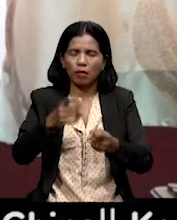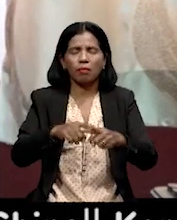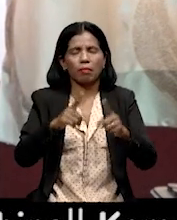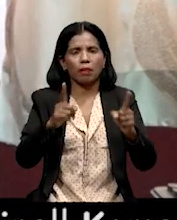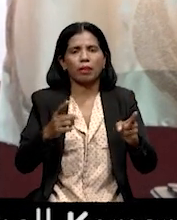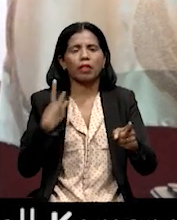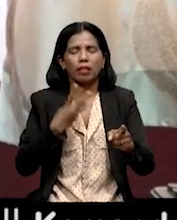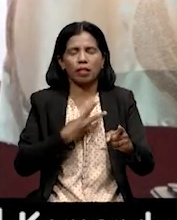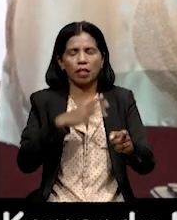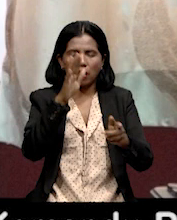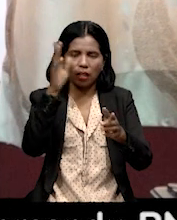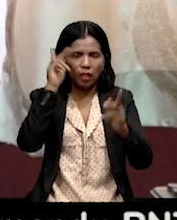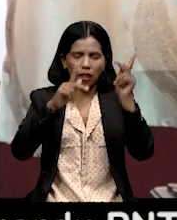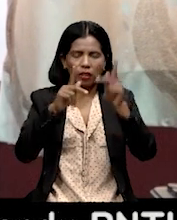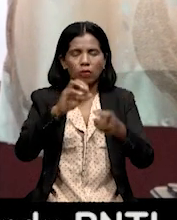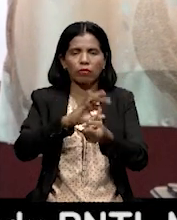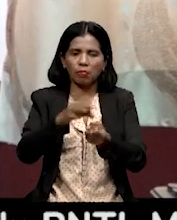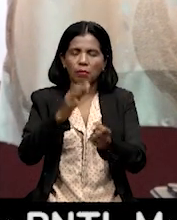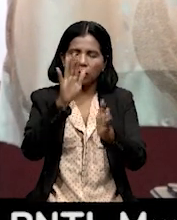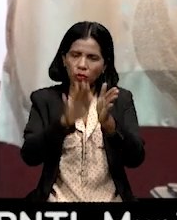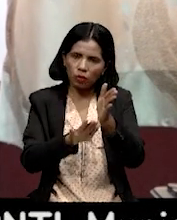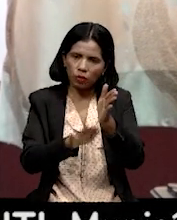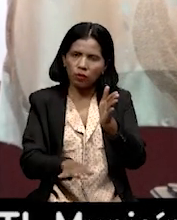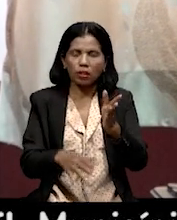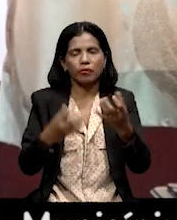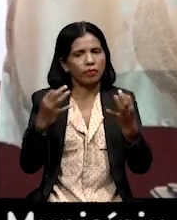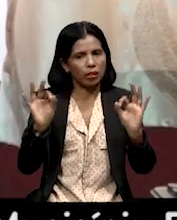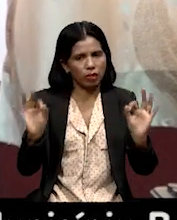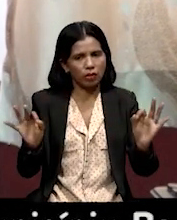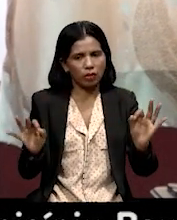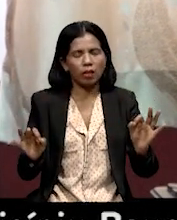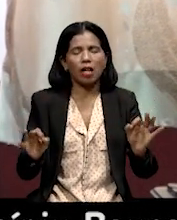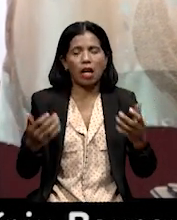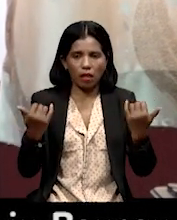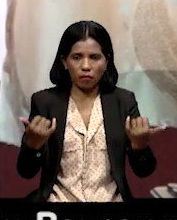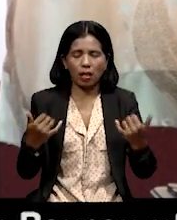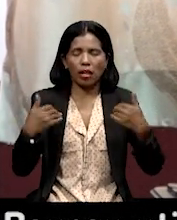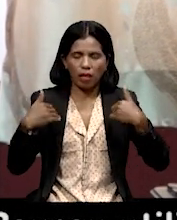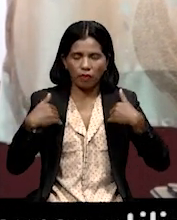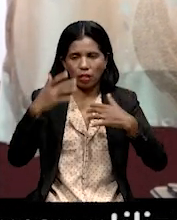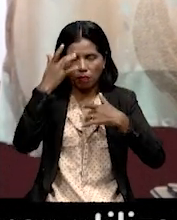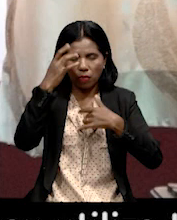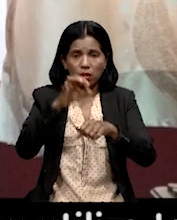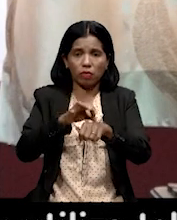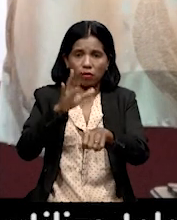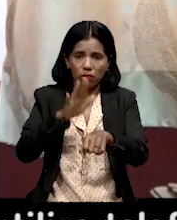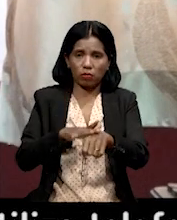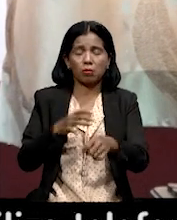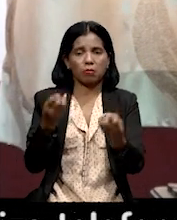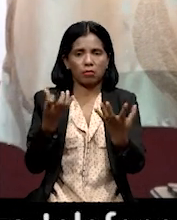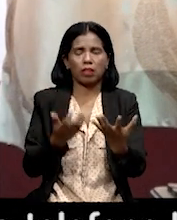caso tum mai todo tudo caso começa lá e agora ela de caso sira nebe importado sira na tama mai ou